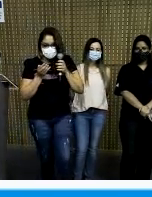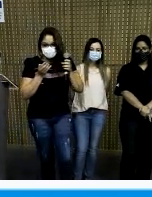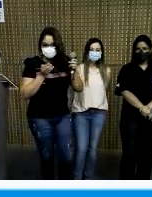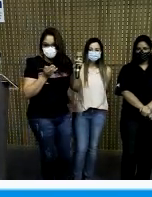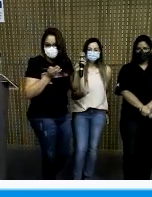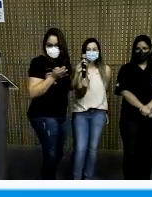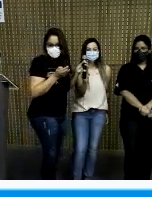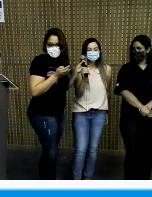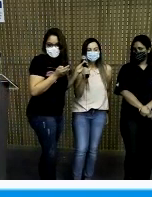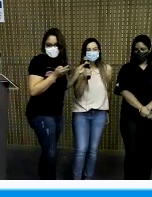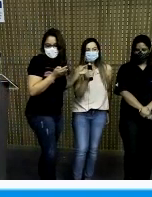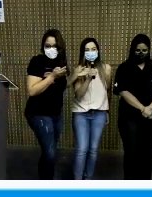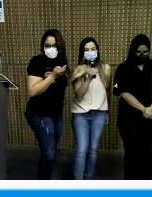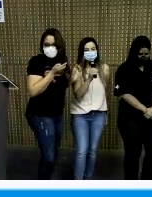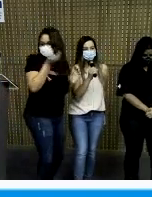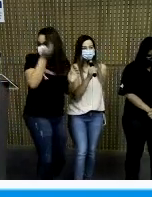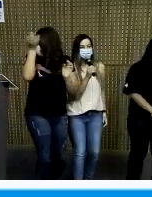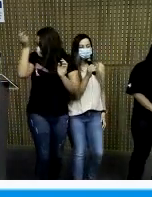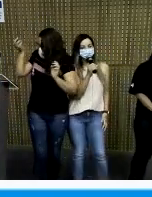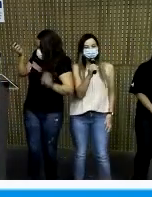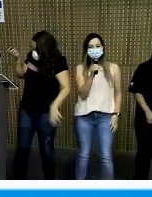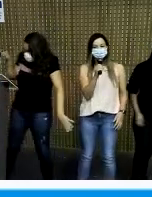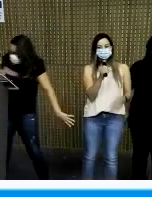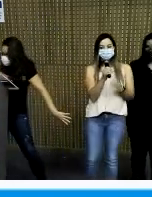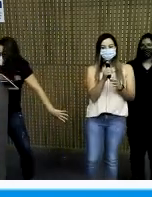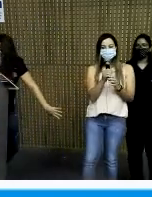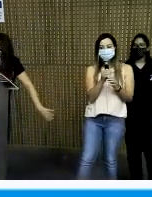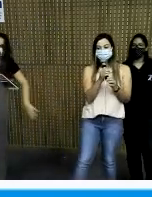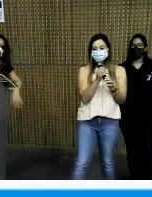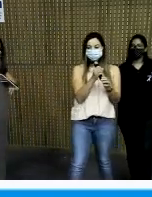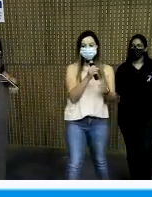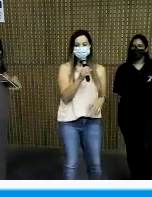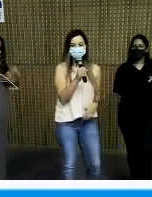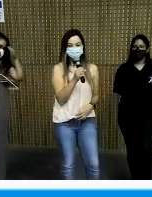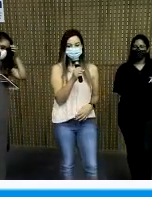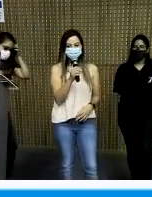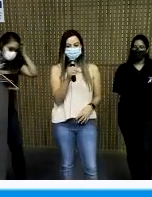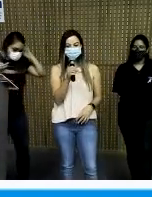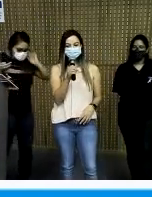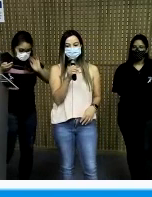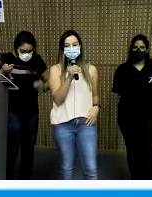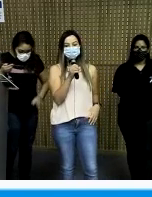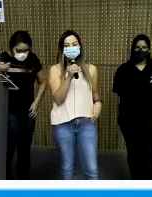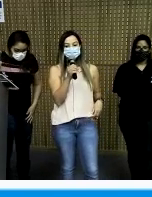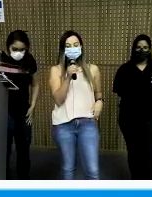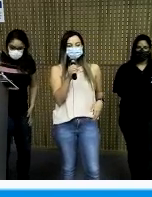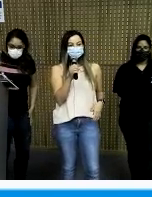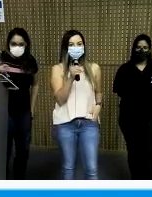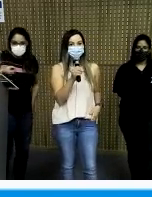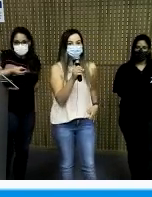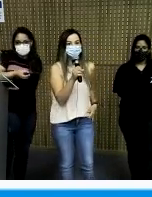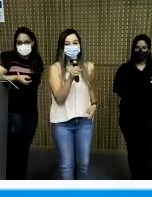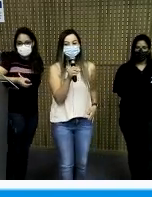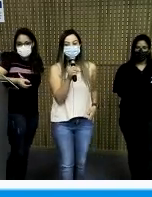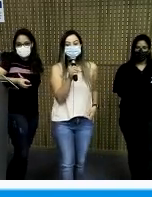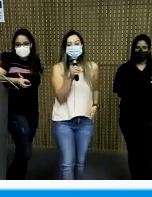isso. Bom dia. Eu queria fazer um comentário sobre os atendimentos na consulta